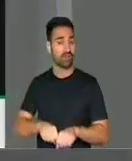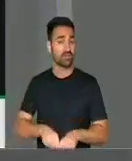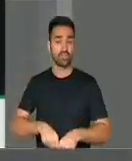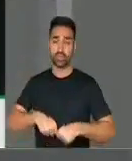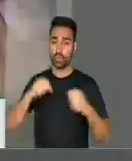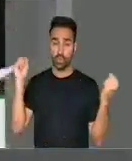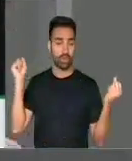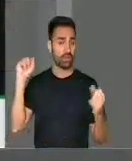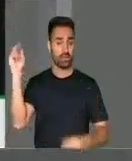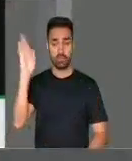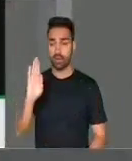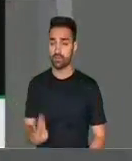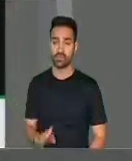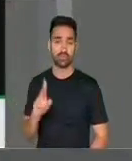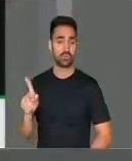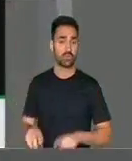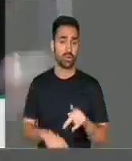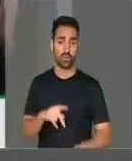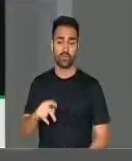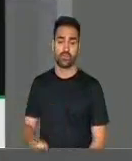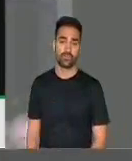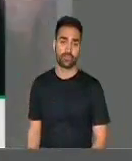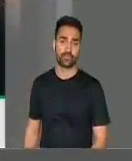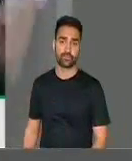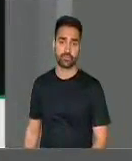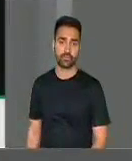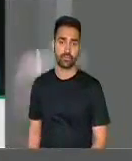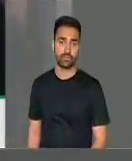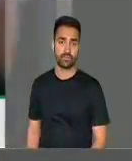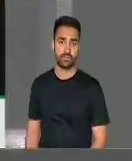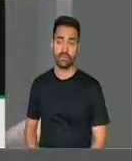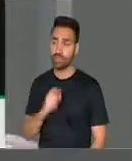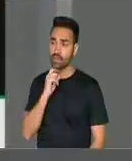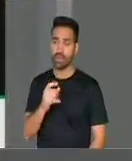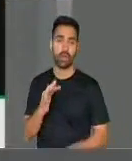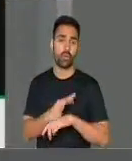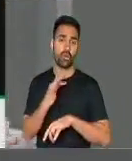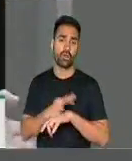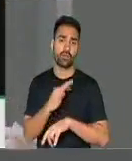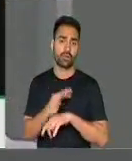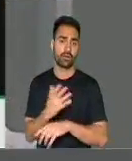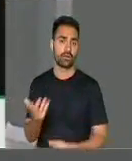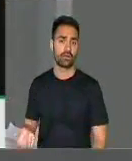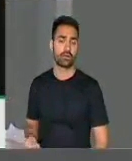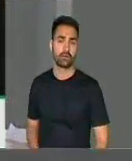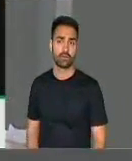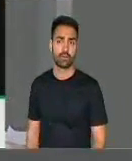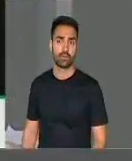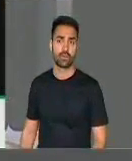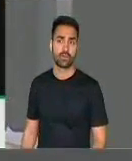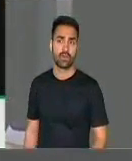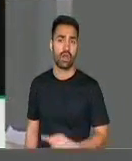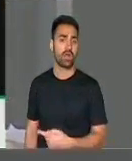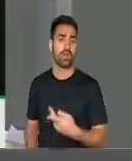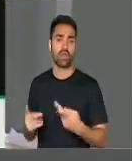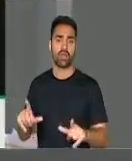nação brasileira e com o povo brasileiro. Ninguém suporta mais. E fica dizendo na